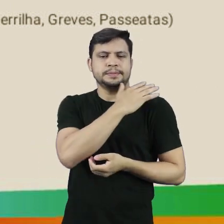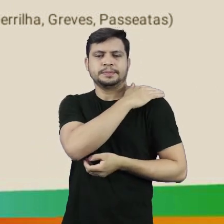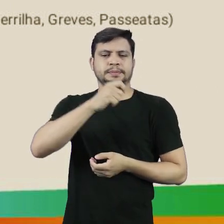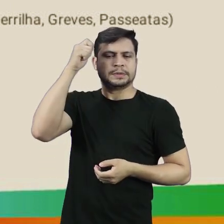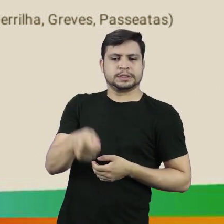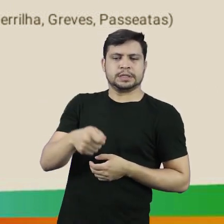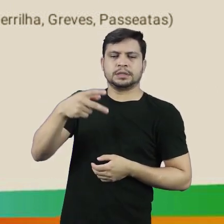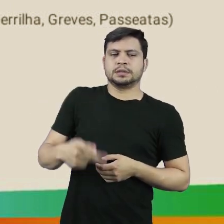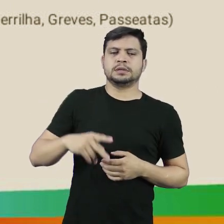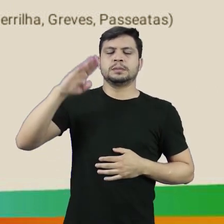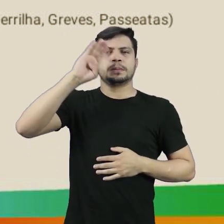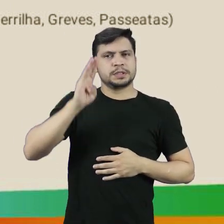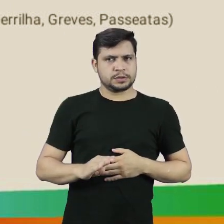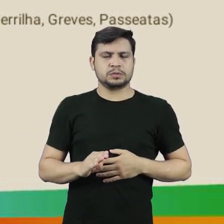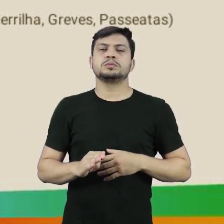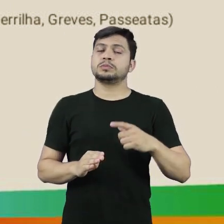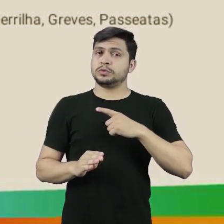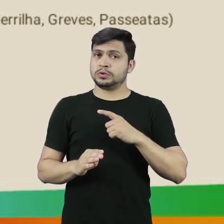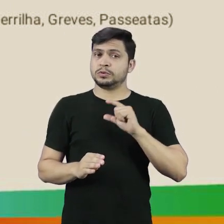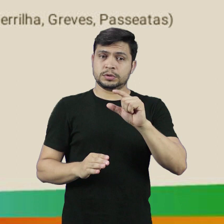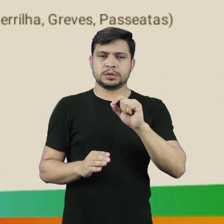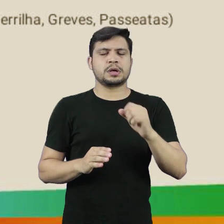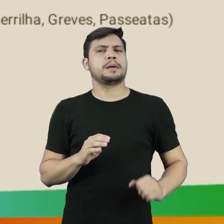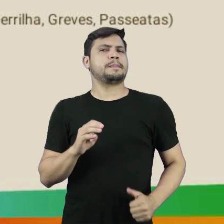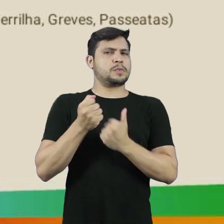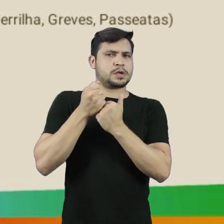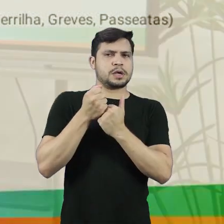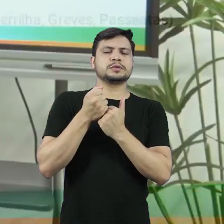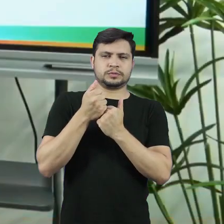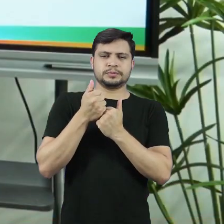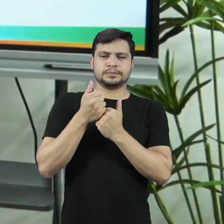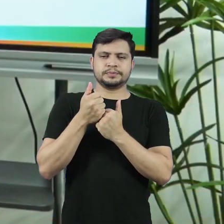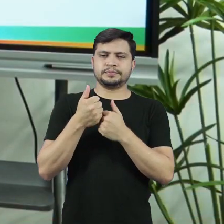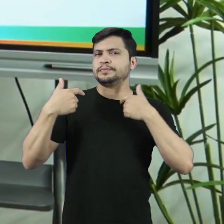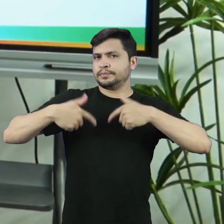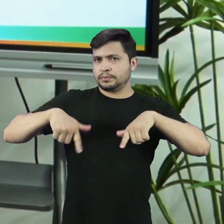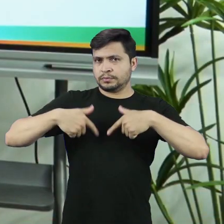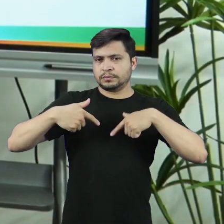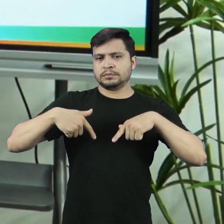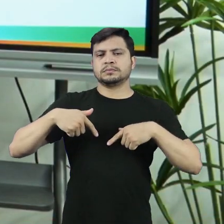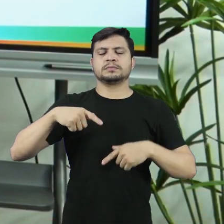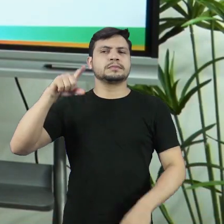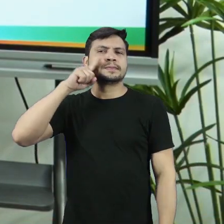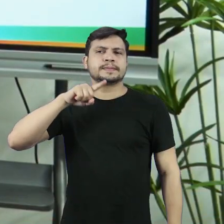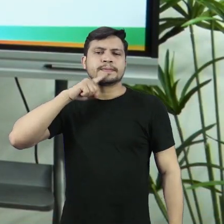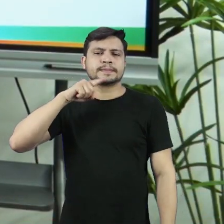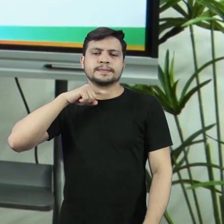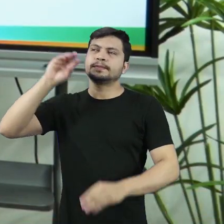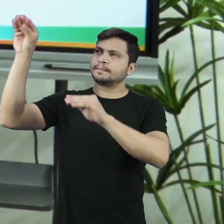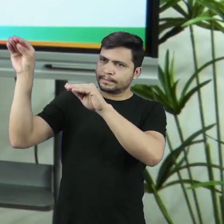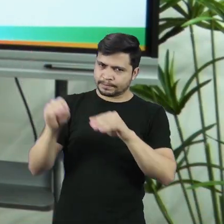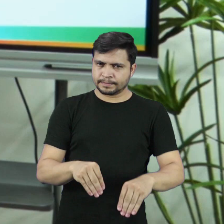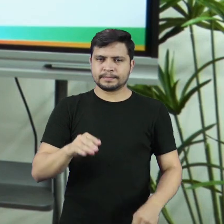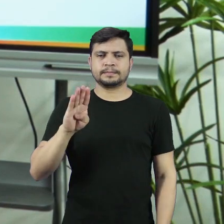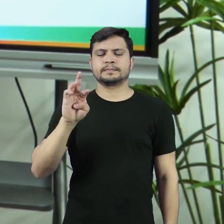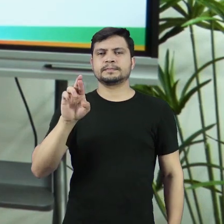Golpe esse apoiado numa operação norte-americana bélica chamada e conhecida como Operação Brother Sun.